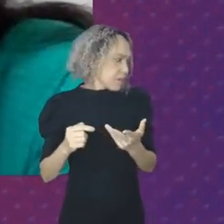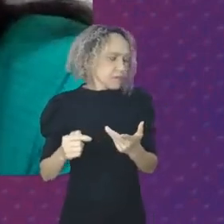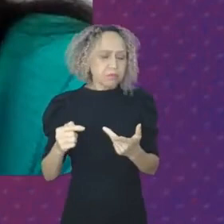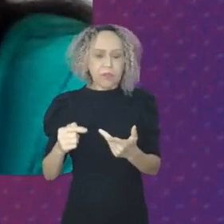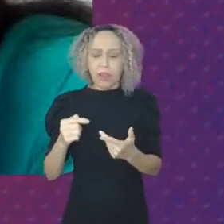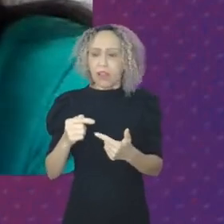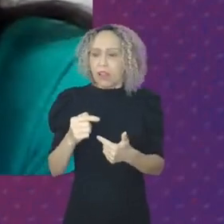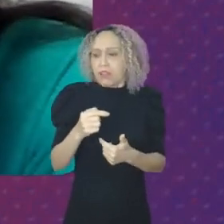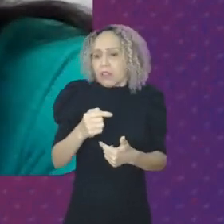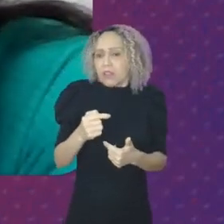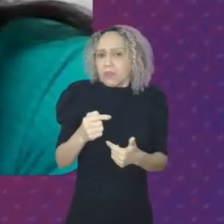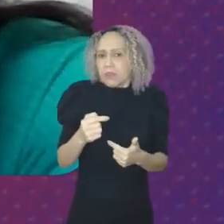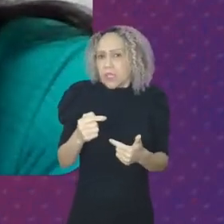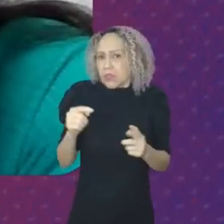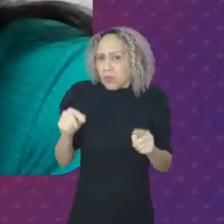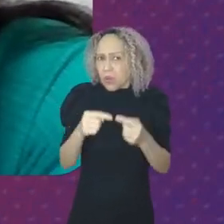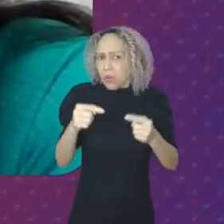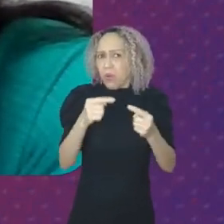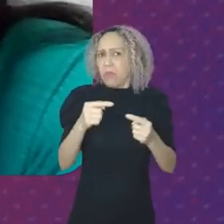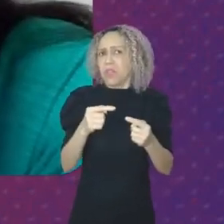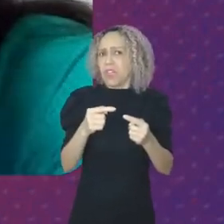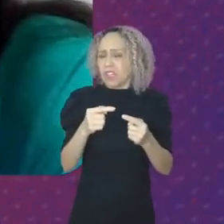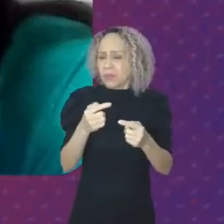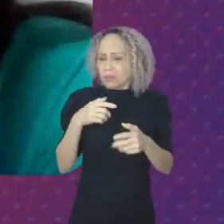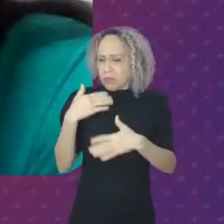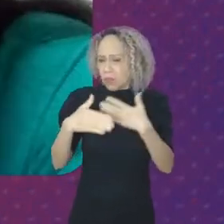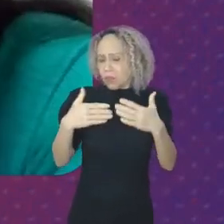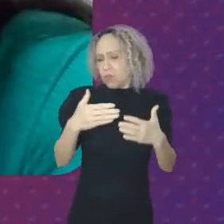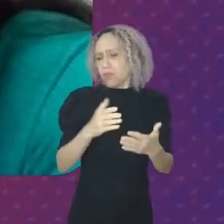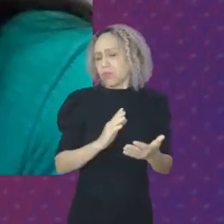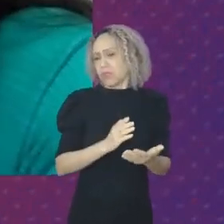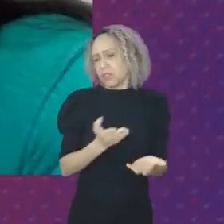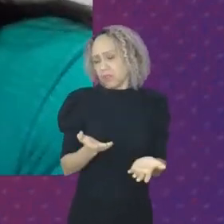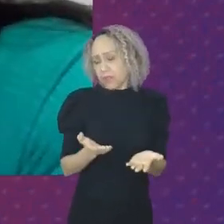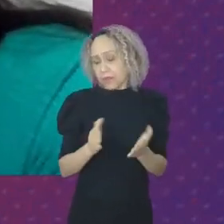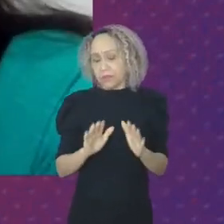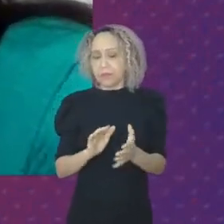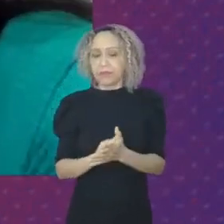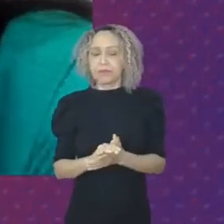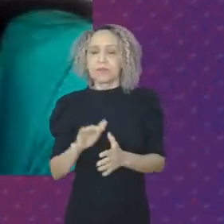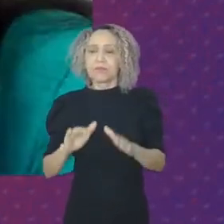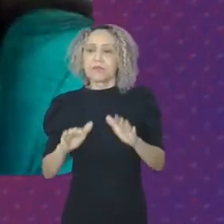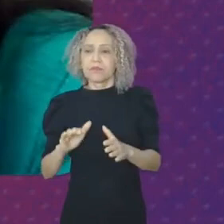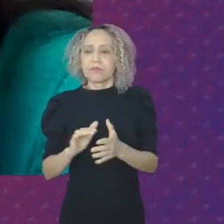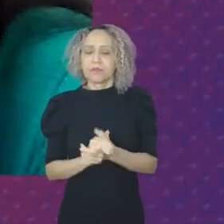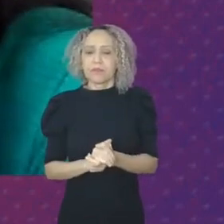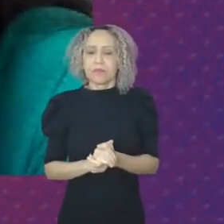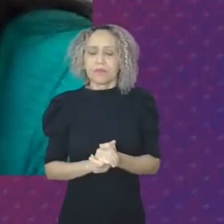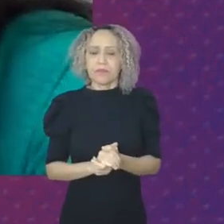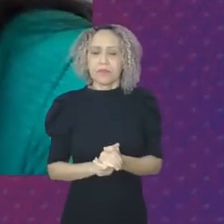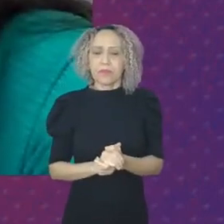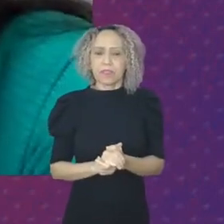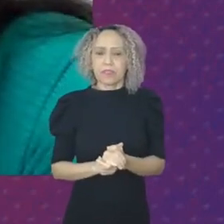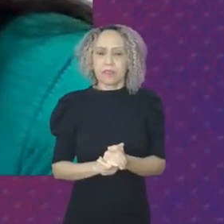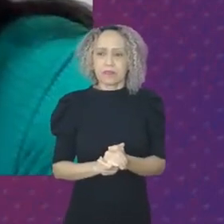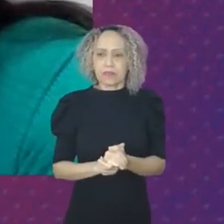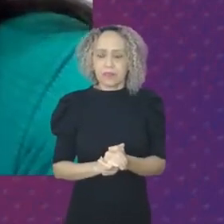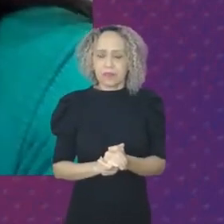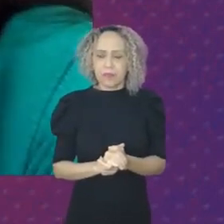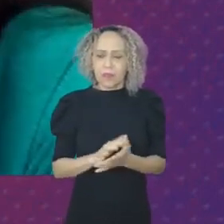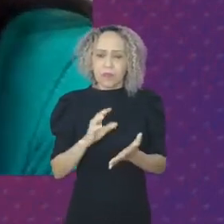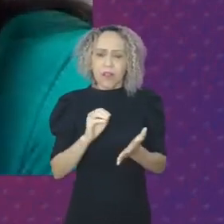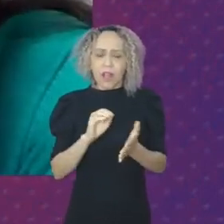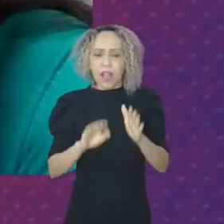Então, virou um serviço que, de fato, ele não funciona, não é efetivo, porque ele não leva a informação